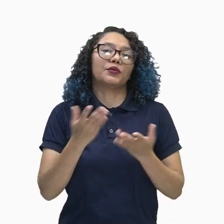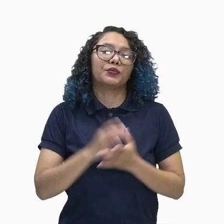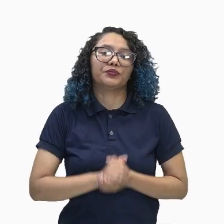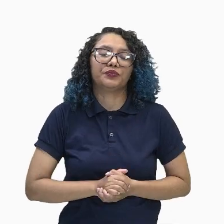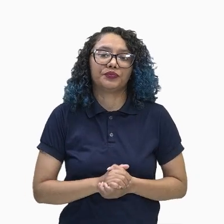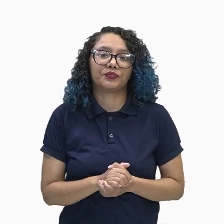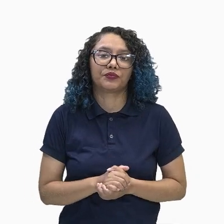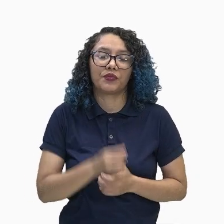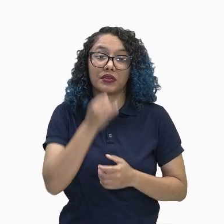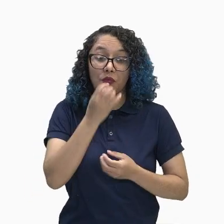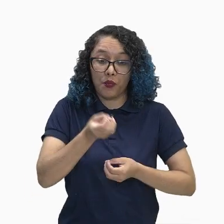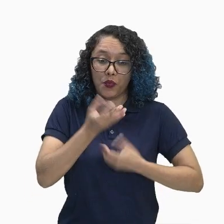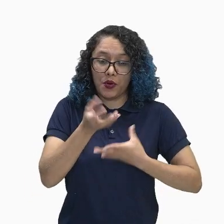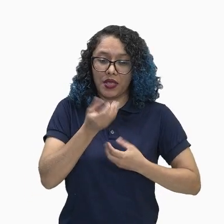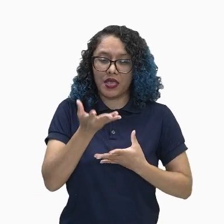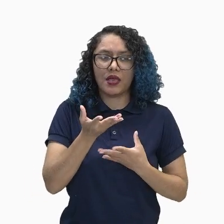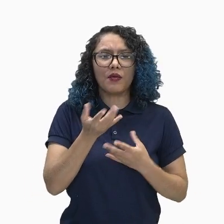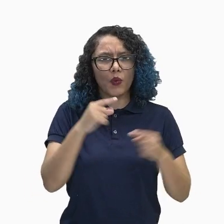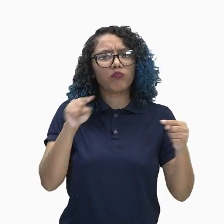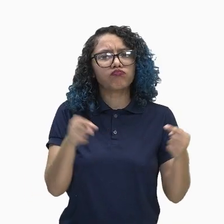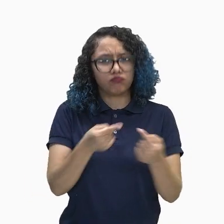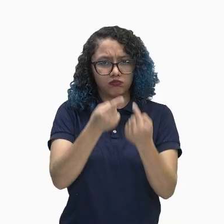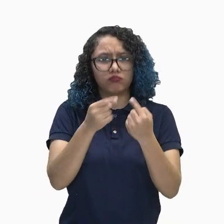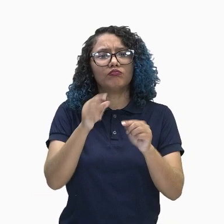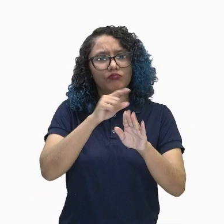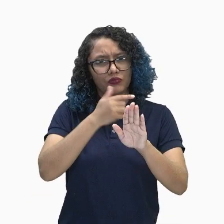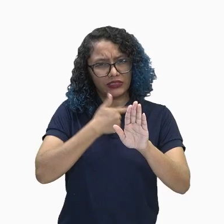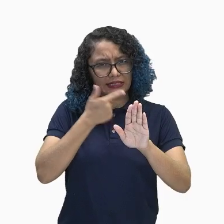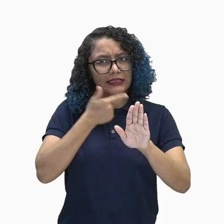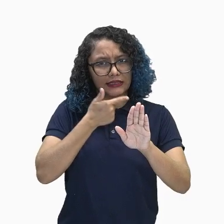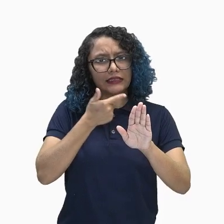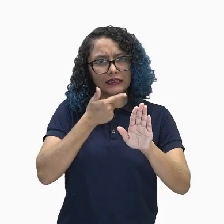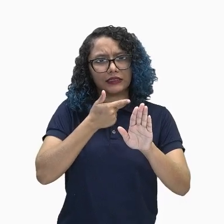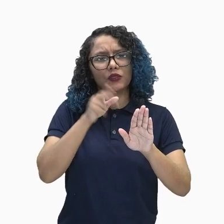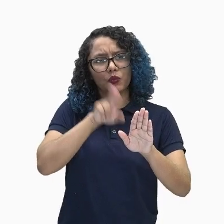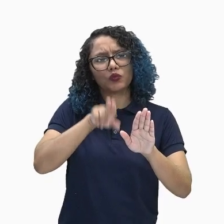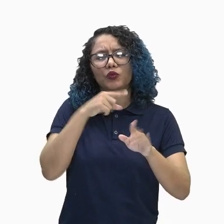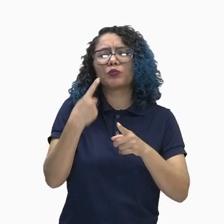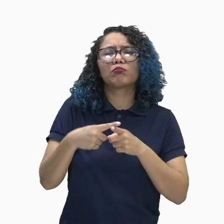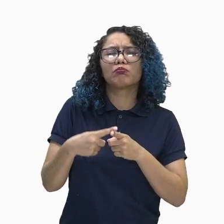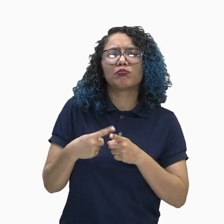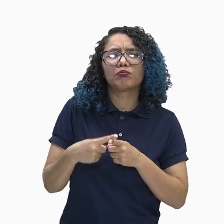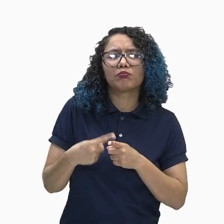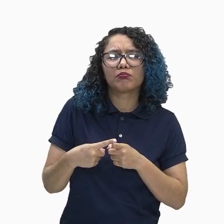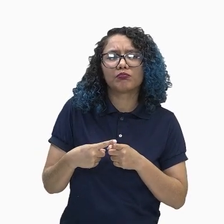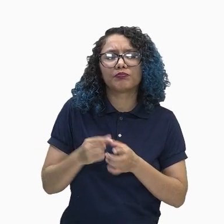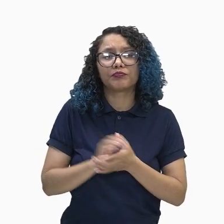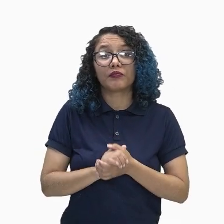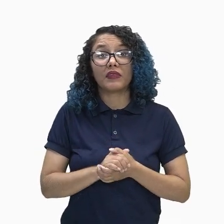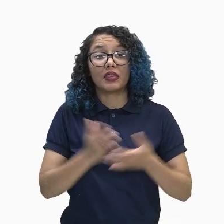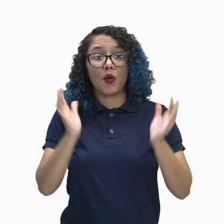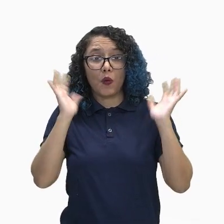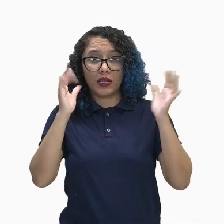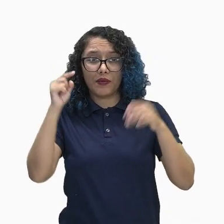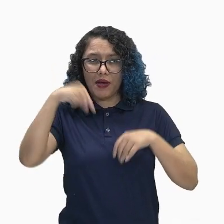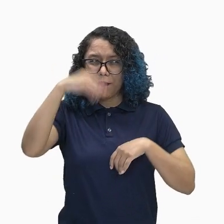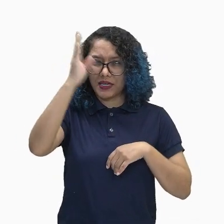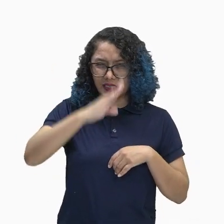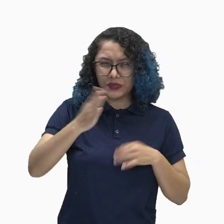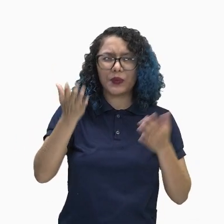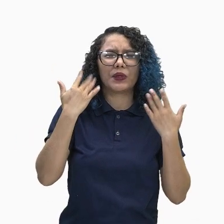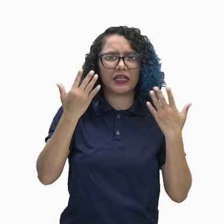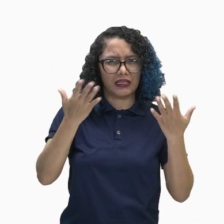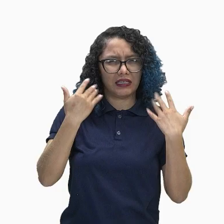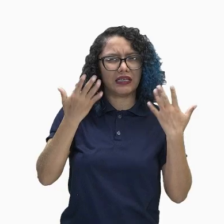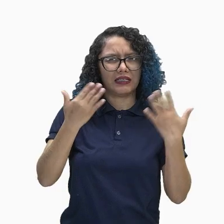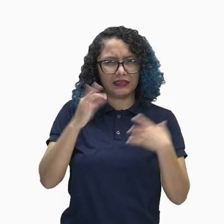gente pode observar, ele fez uma ironia, né? Porque o clima do Brasil era quente, né?